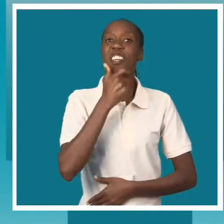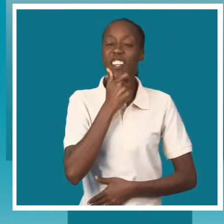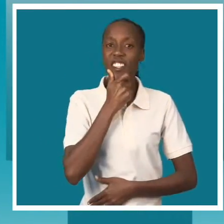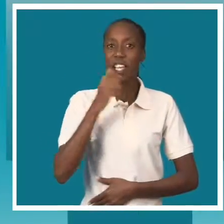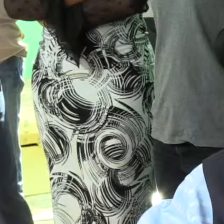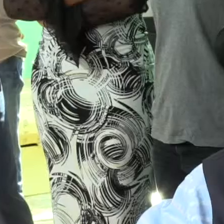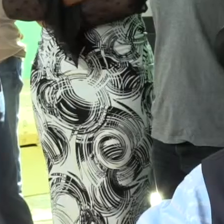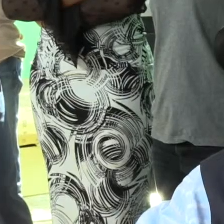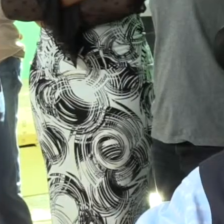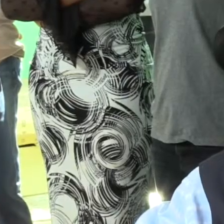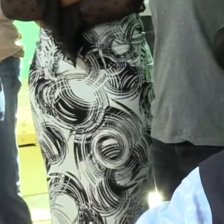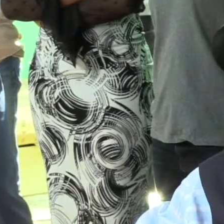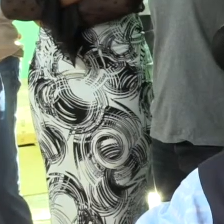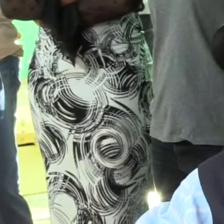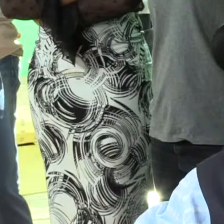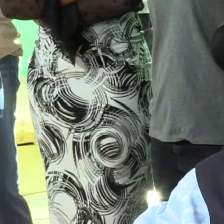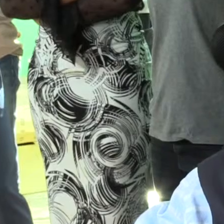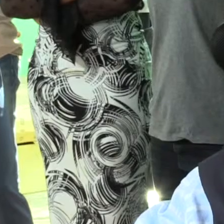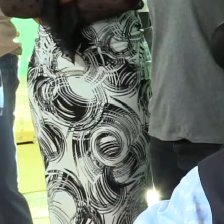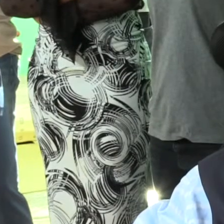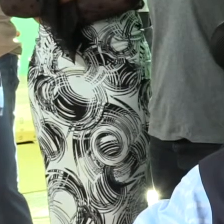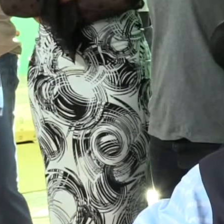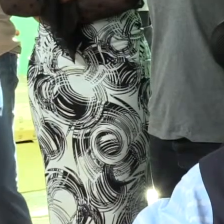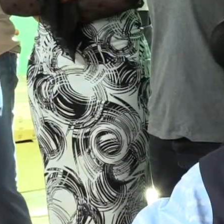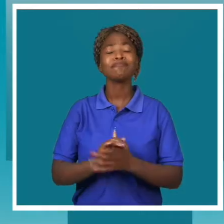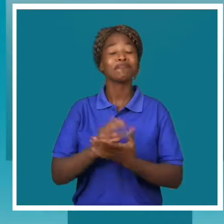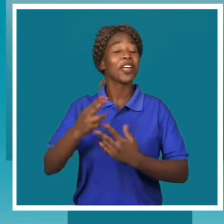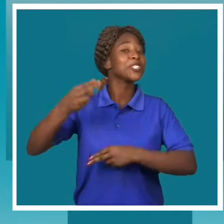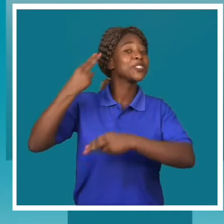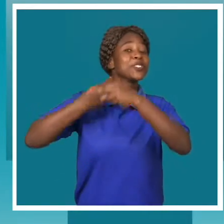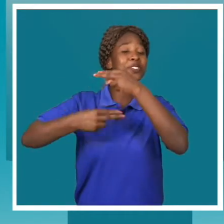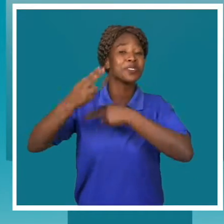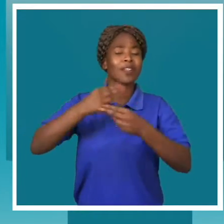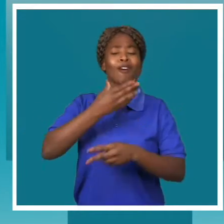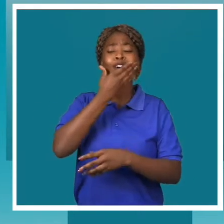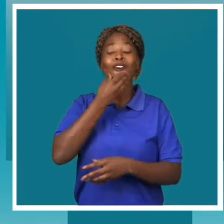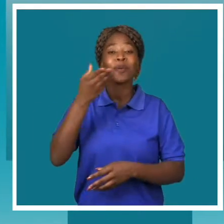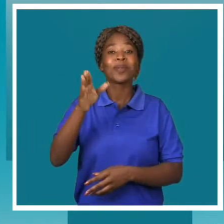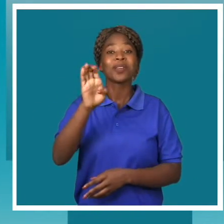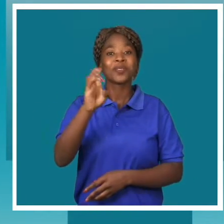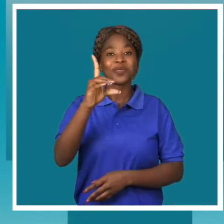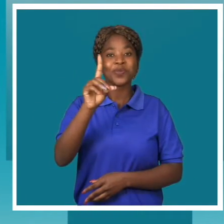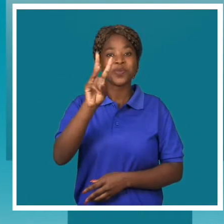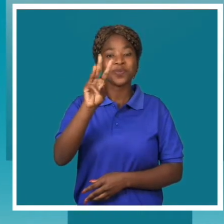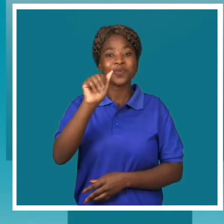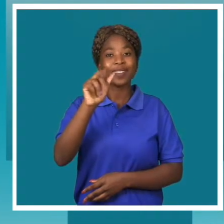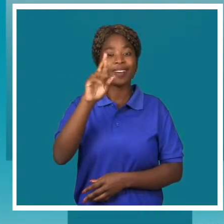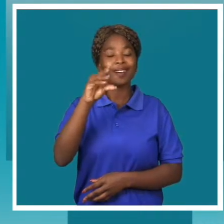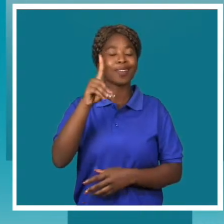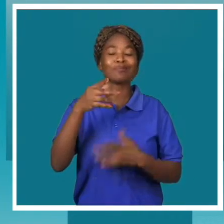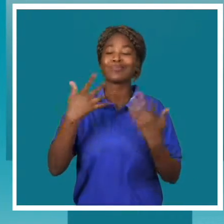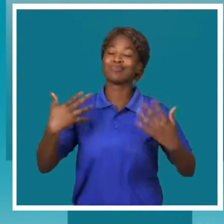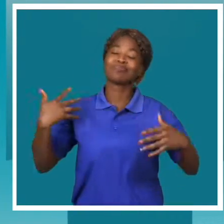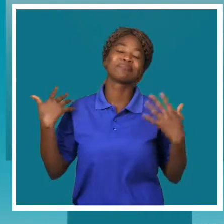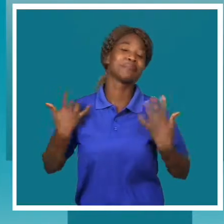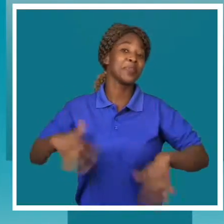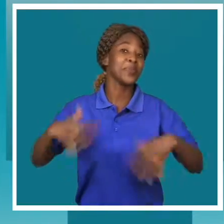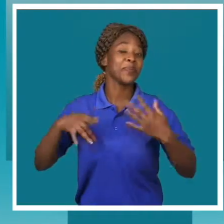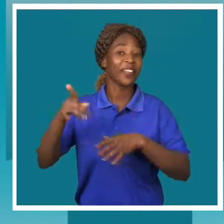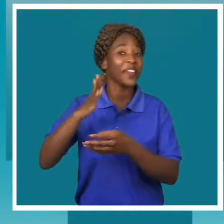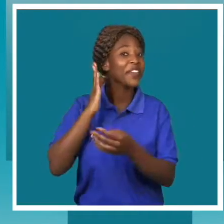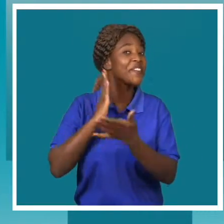onde a seca do ano foi max rn vai ser bem a história de adwords é uma verdadeira fonte de